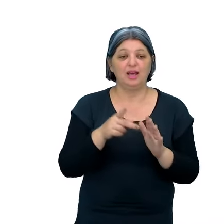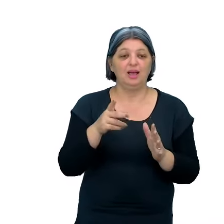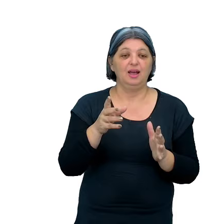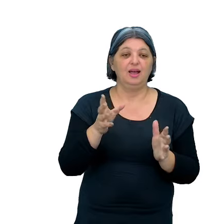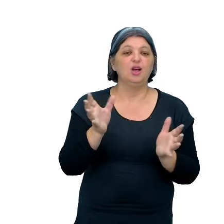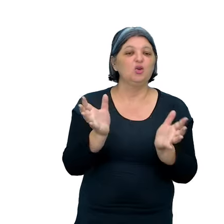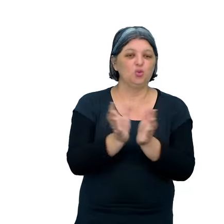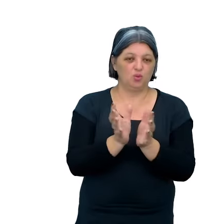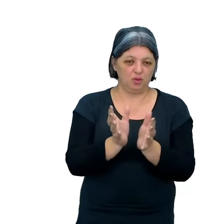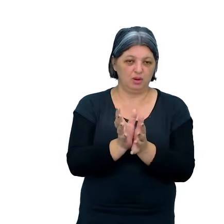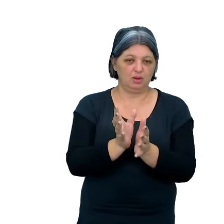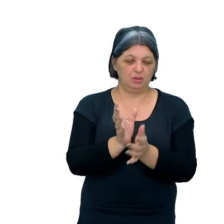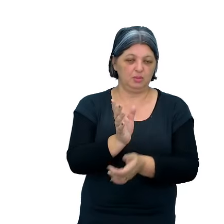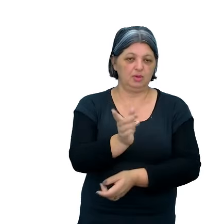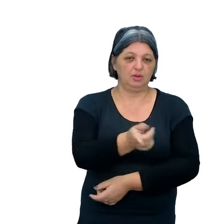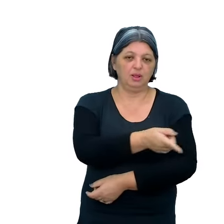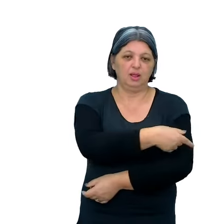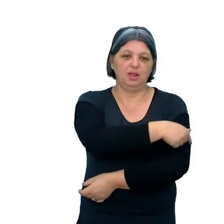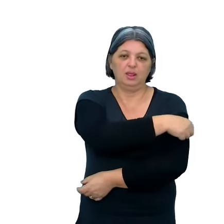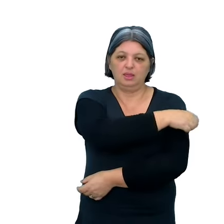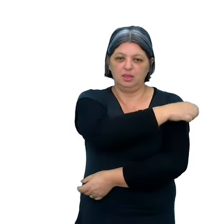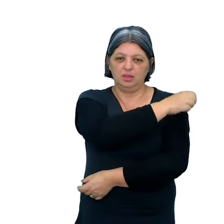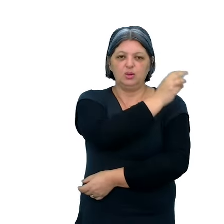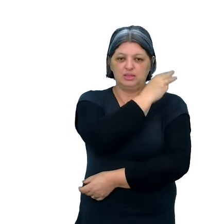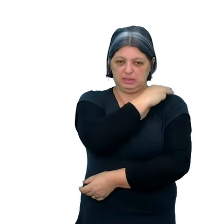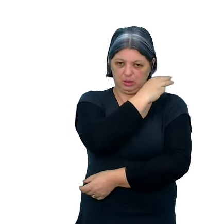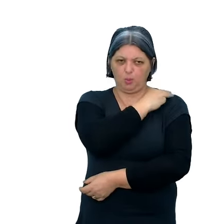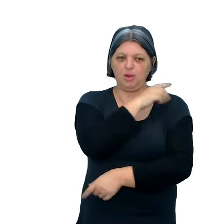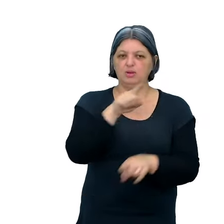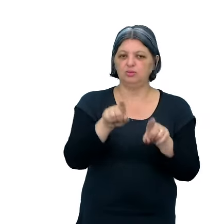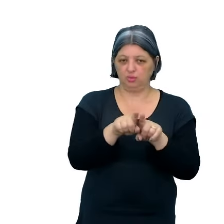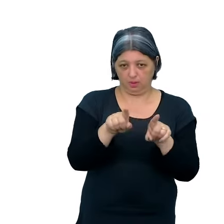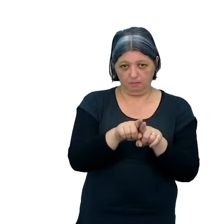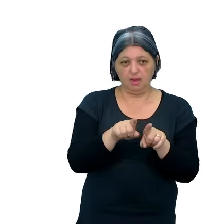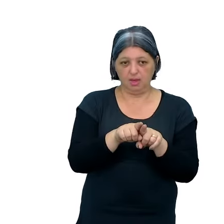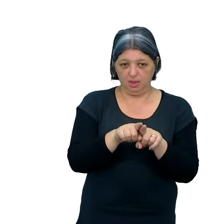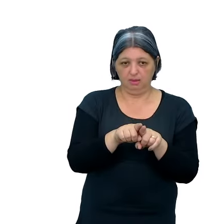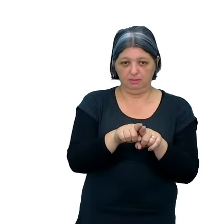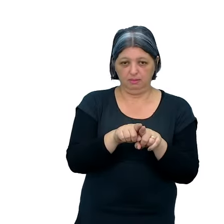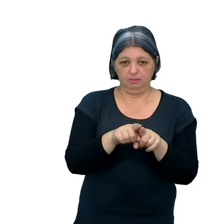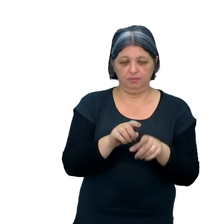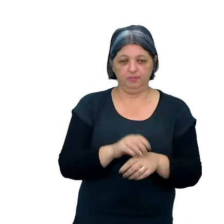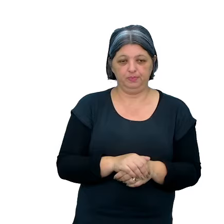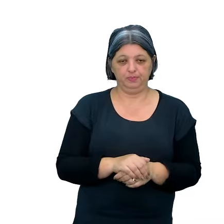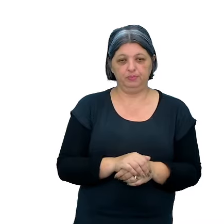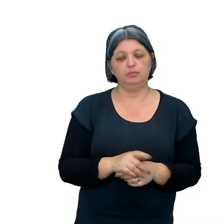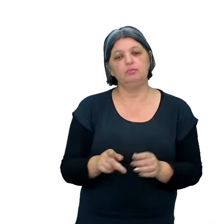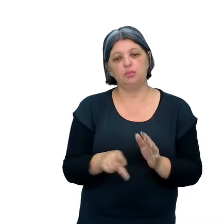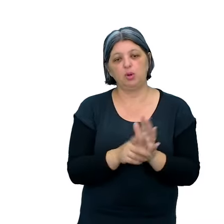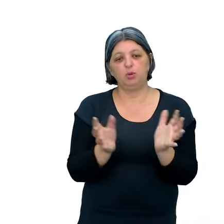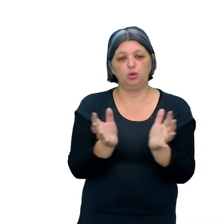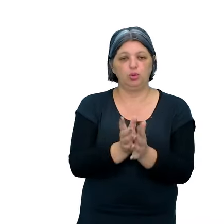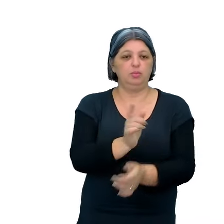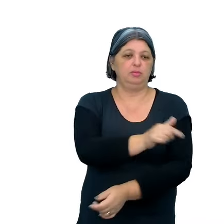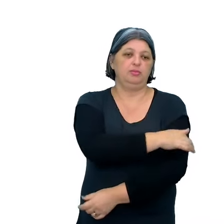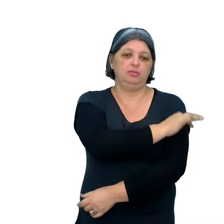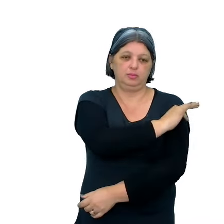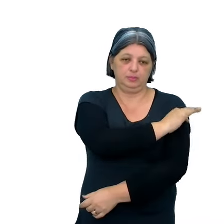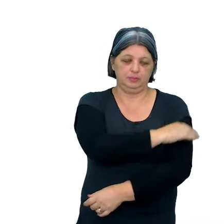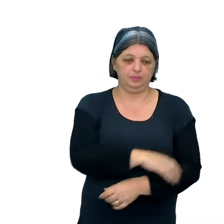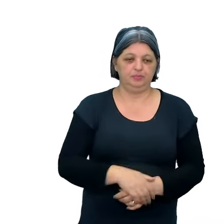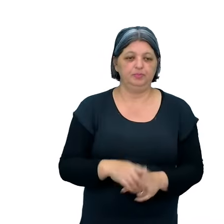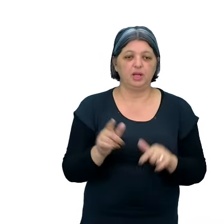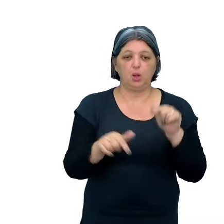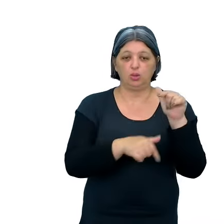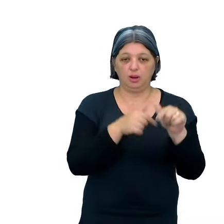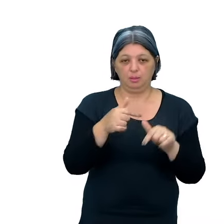ele também cabe muito bem aqui para a nossa anos finais. Nós temos aqui, o trabalho